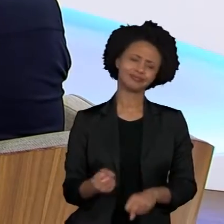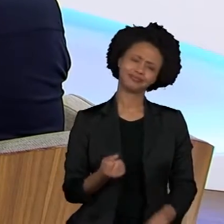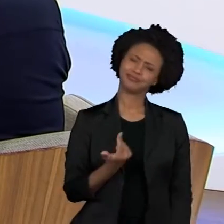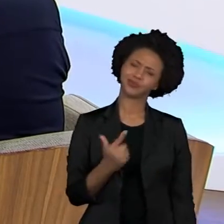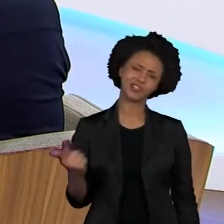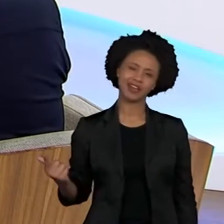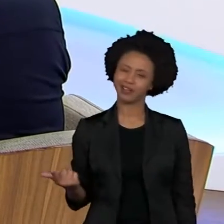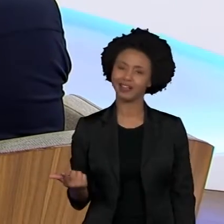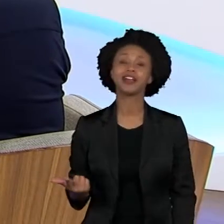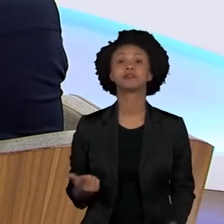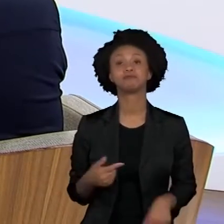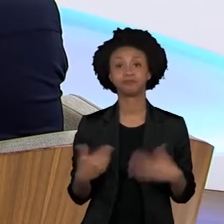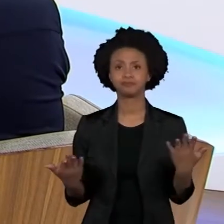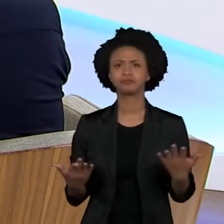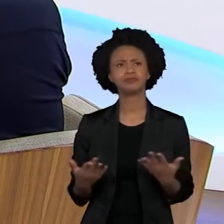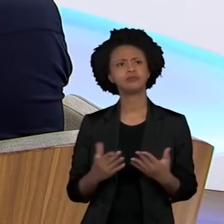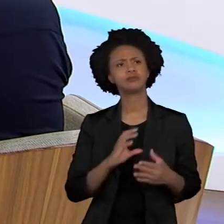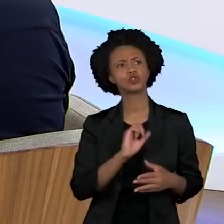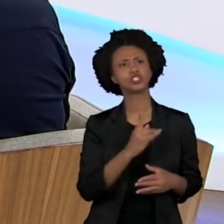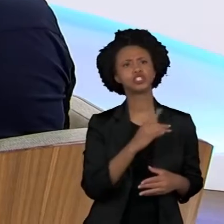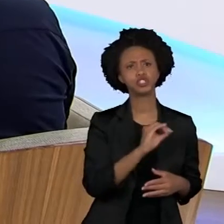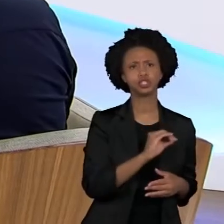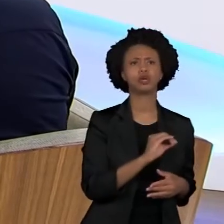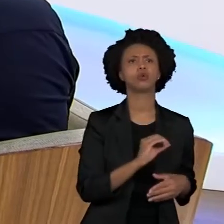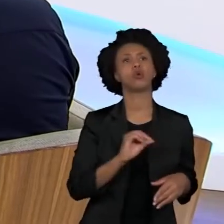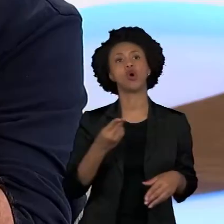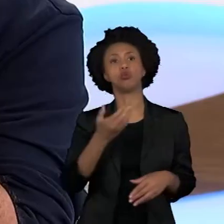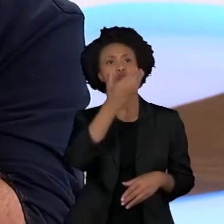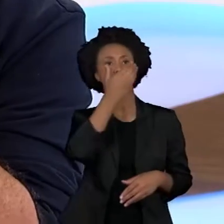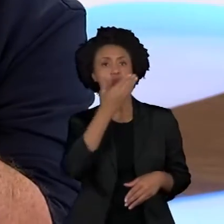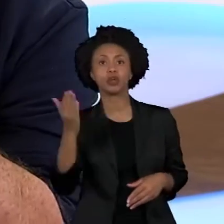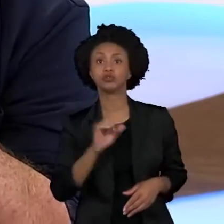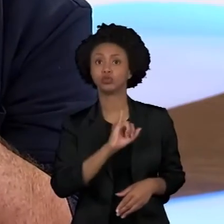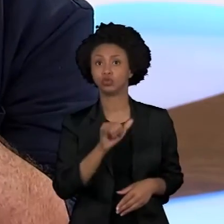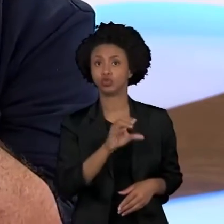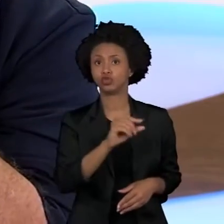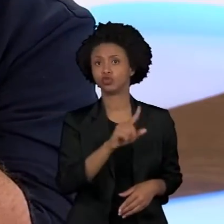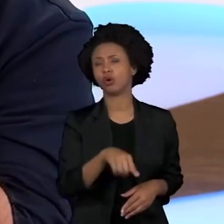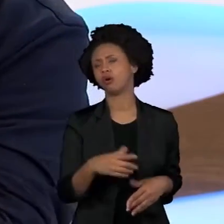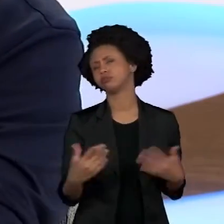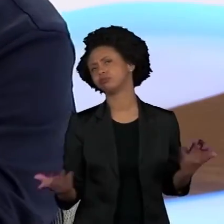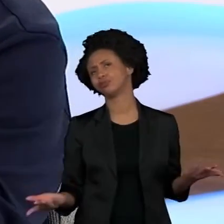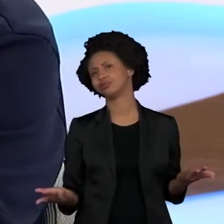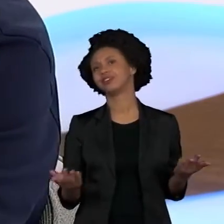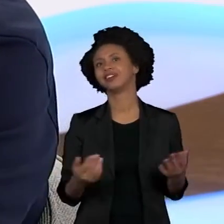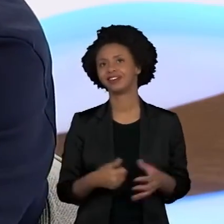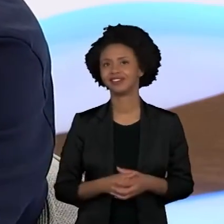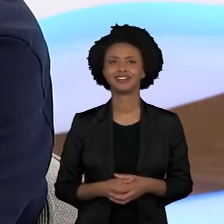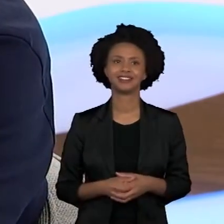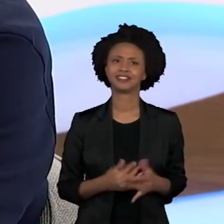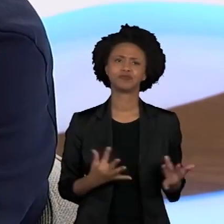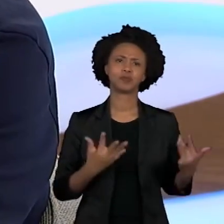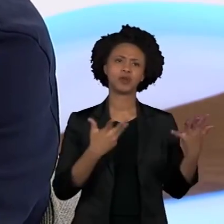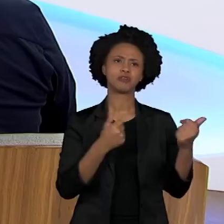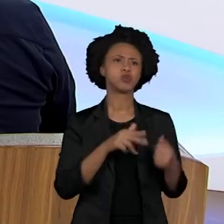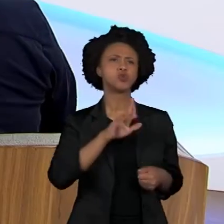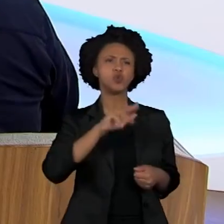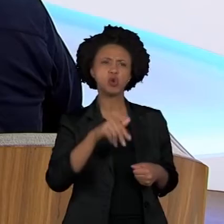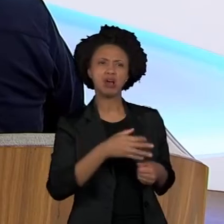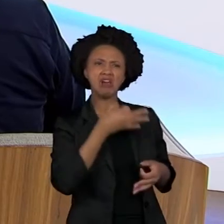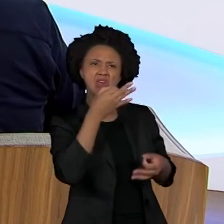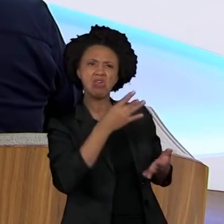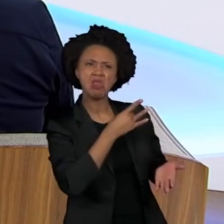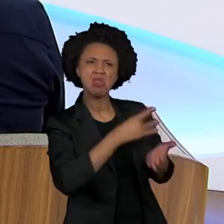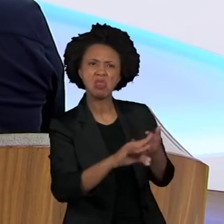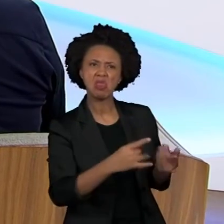a relação lá com Chico Aniz com o jo Soares sempre foi maravilhosa eu acho que é mais lenda do que nunca chegou a vocês qualquer coisa não